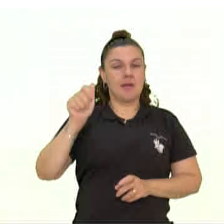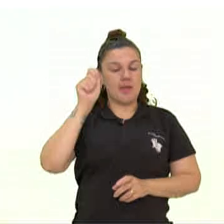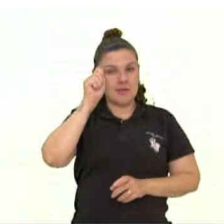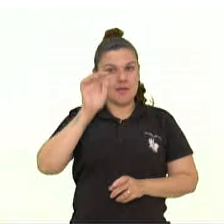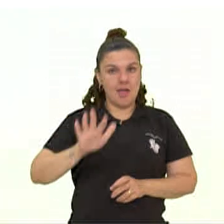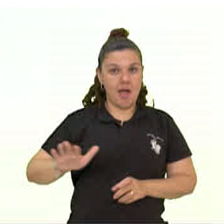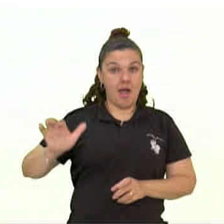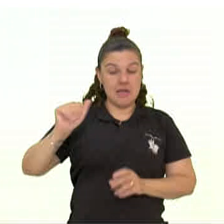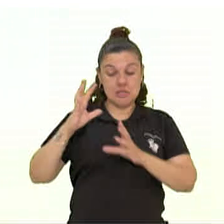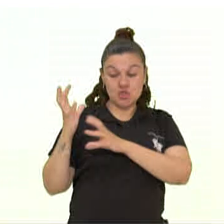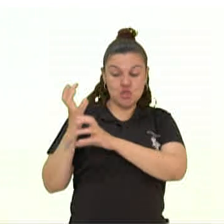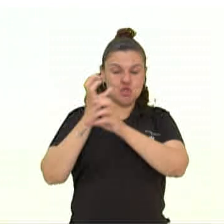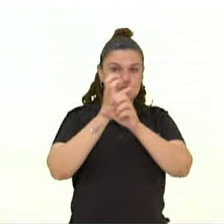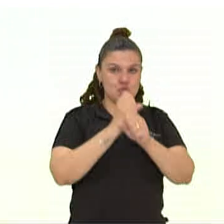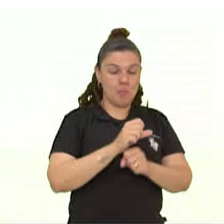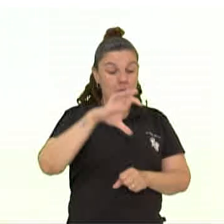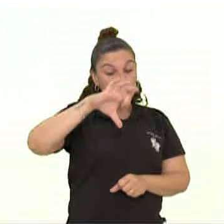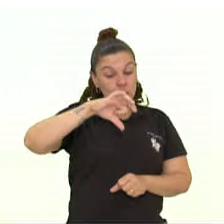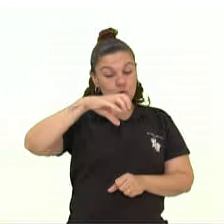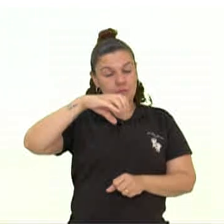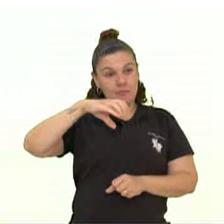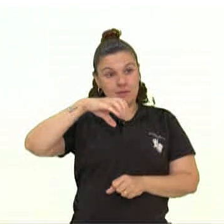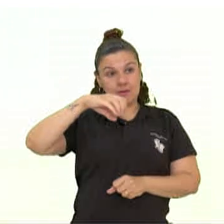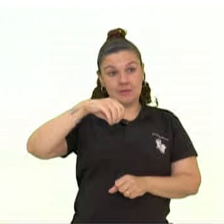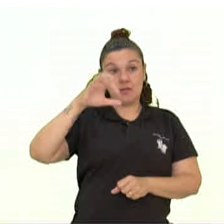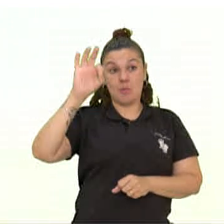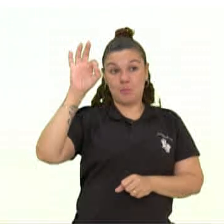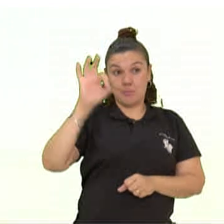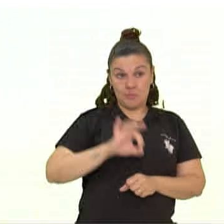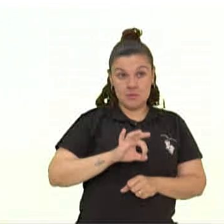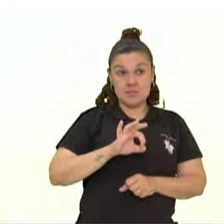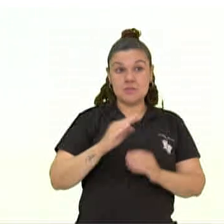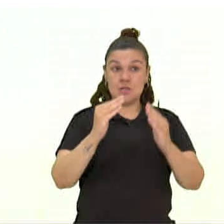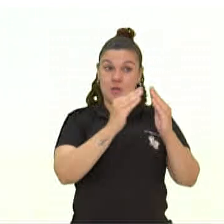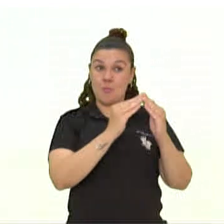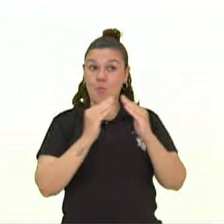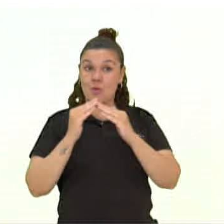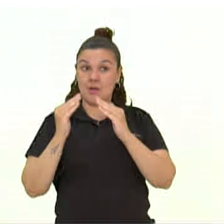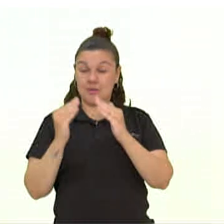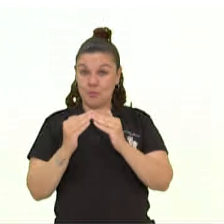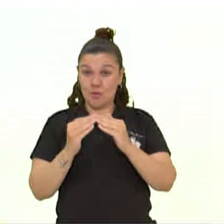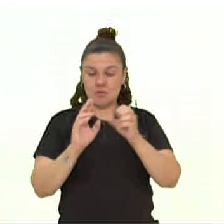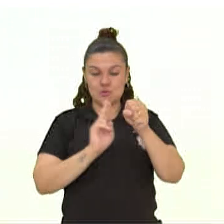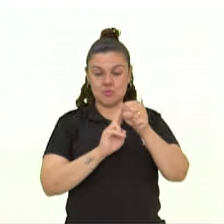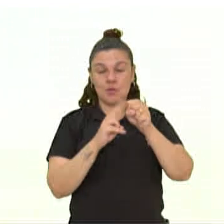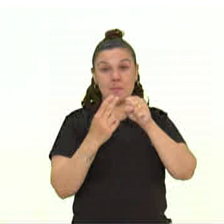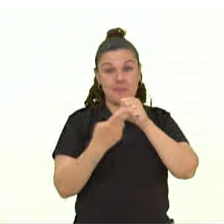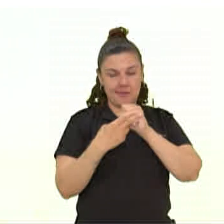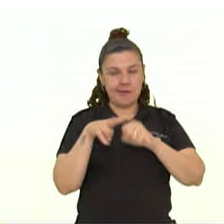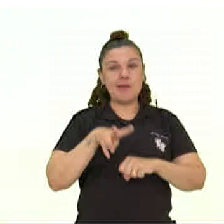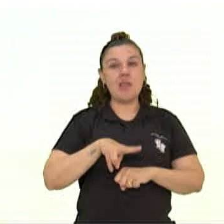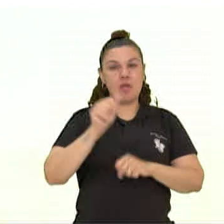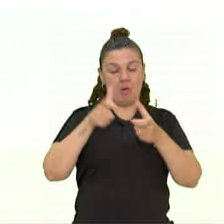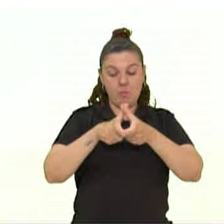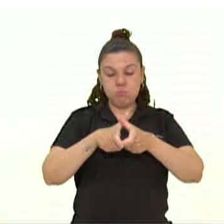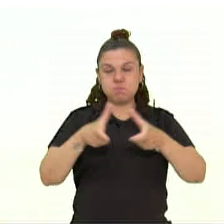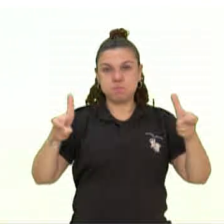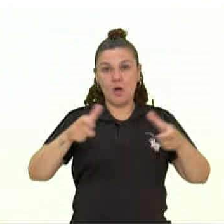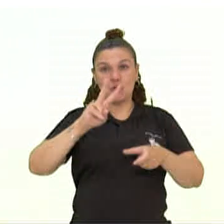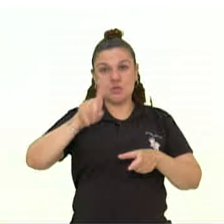90% dos moradores em áreas urbanas do mundo. E esse contingente ainda, a previsão é que ele aumente em